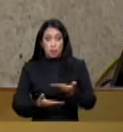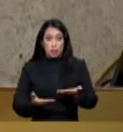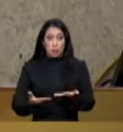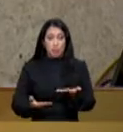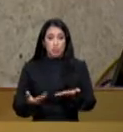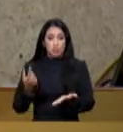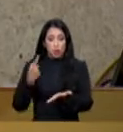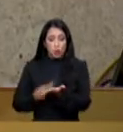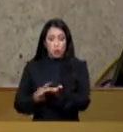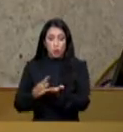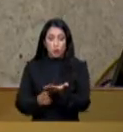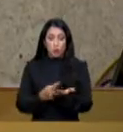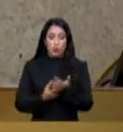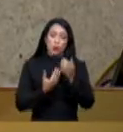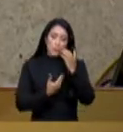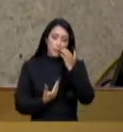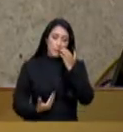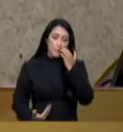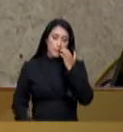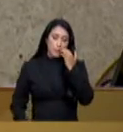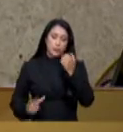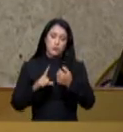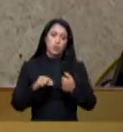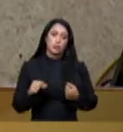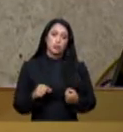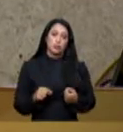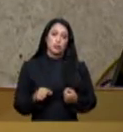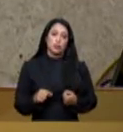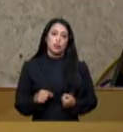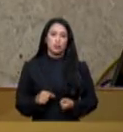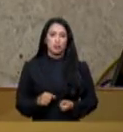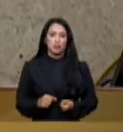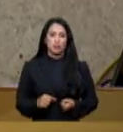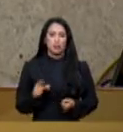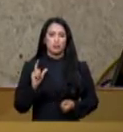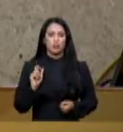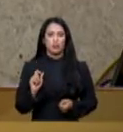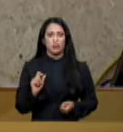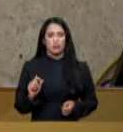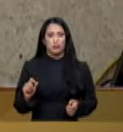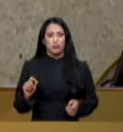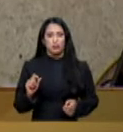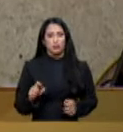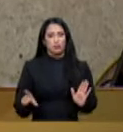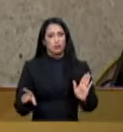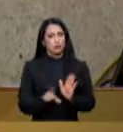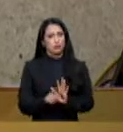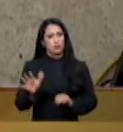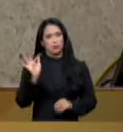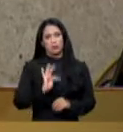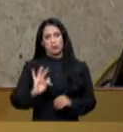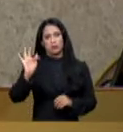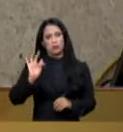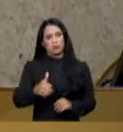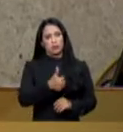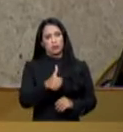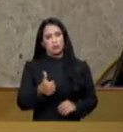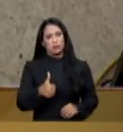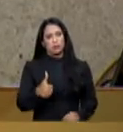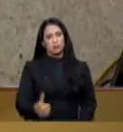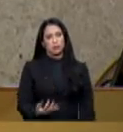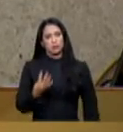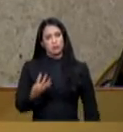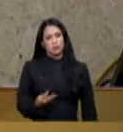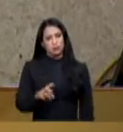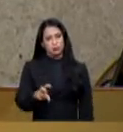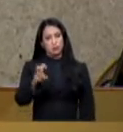consórcios públicos, consoante o artigo 3º, inciso 2º e 24 da Lei Federal 11.445 e o